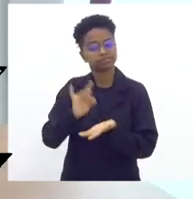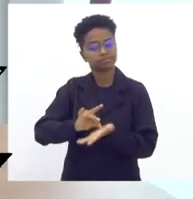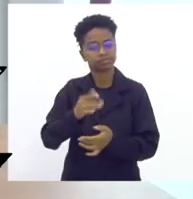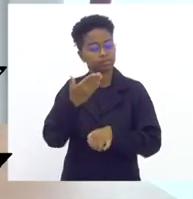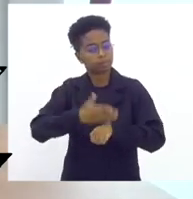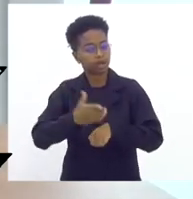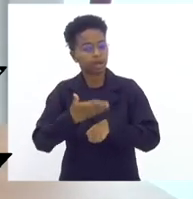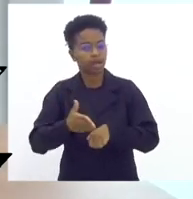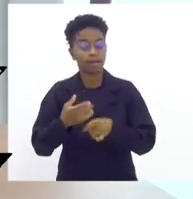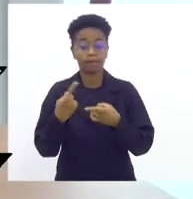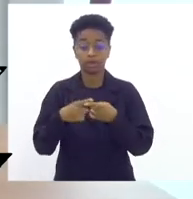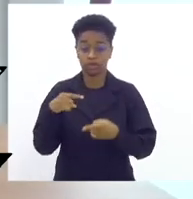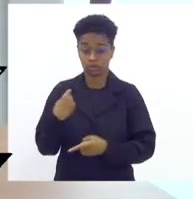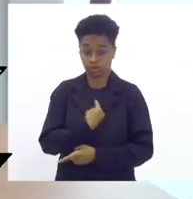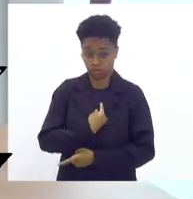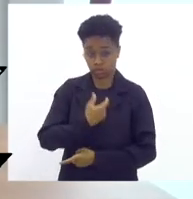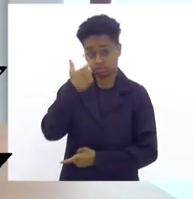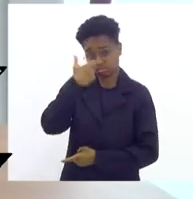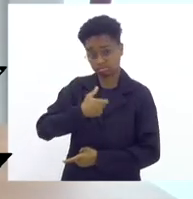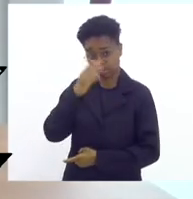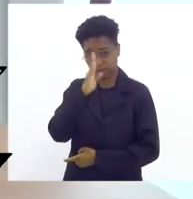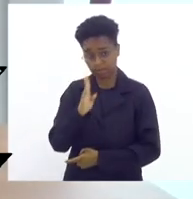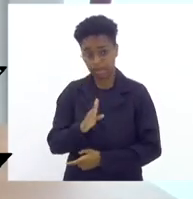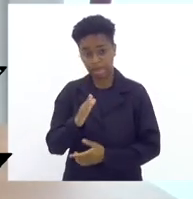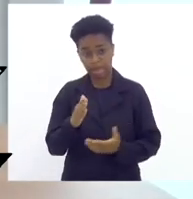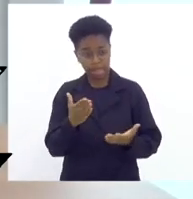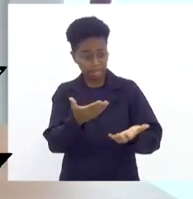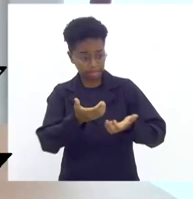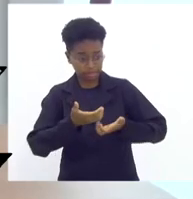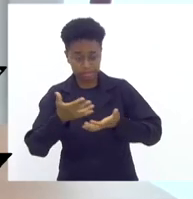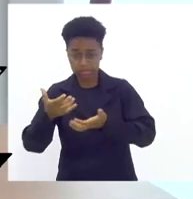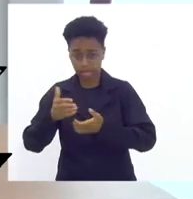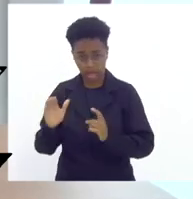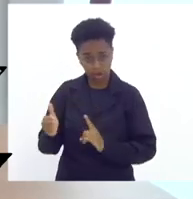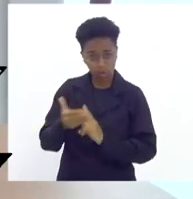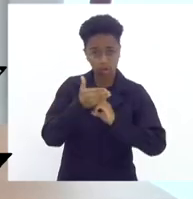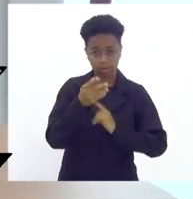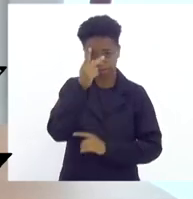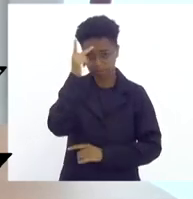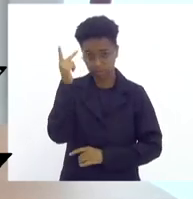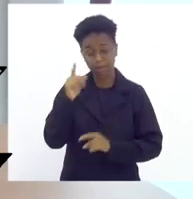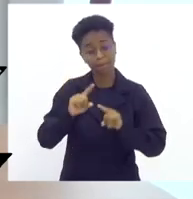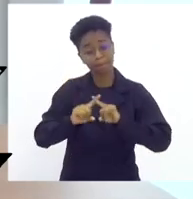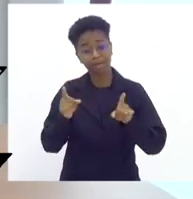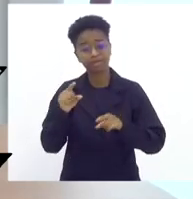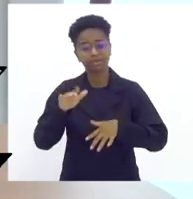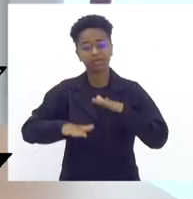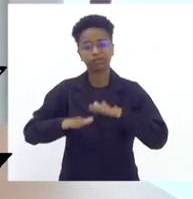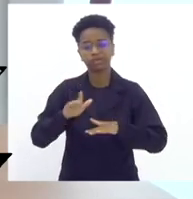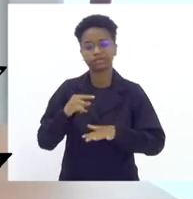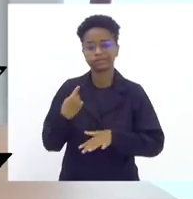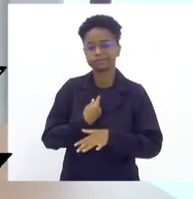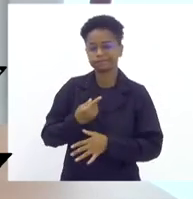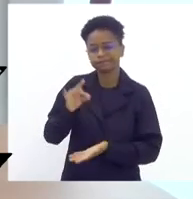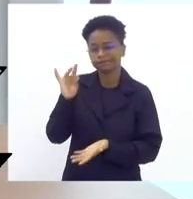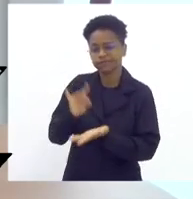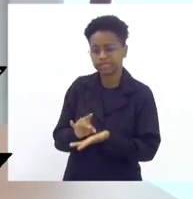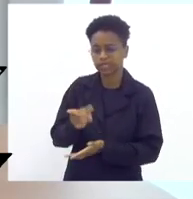nós brasileiros que recebemos todos os braços abertos talvez na nossa prática a gente não esteja